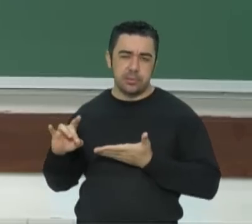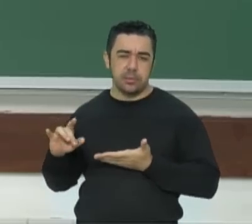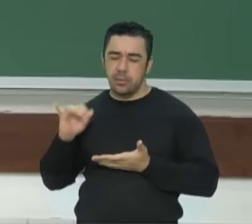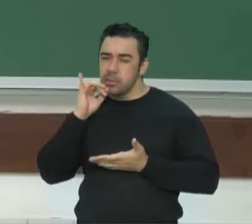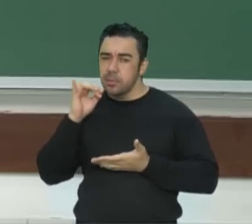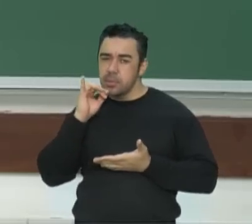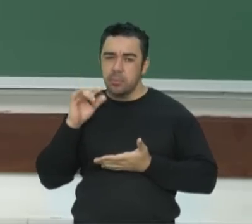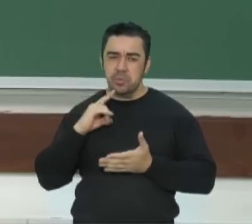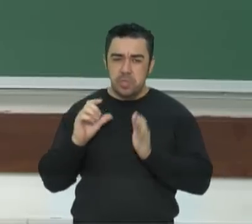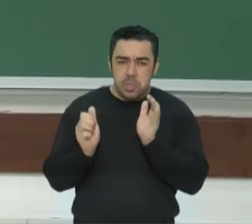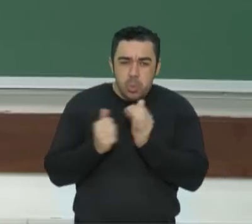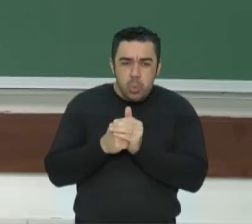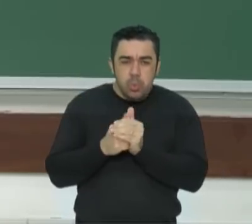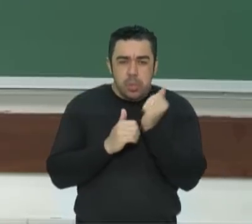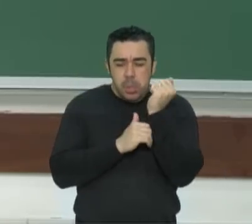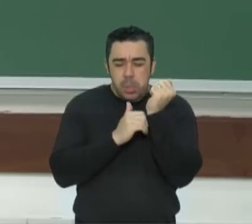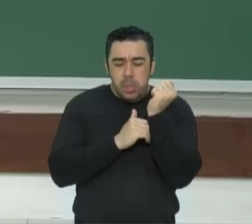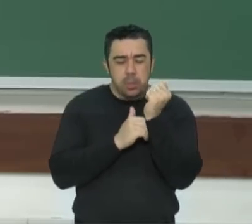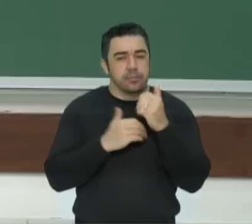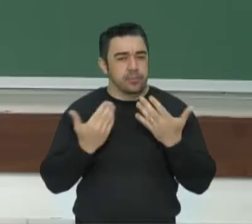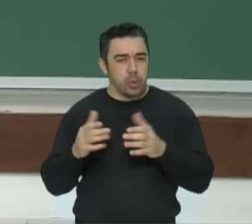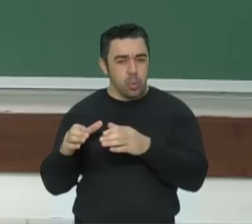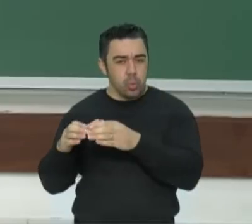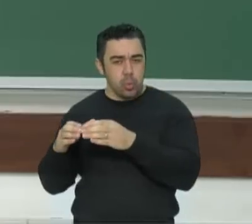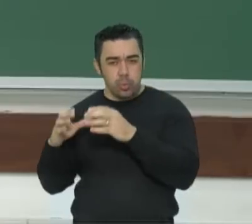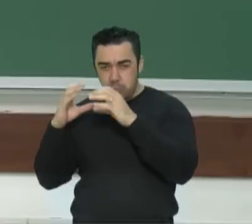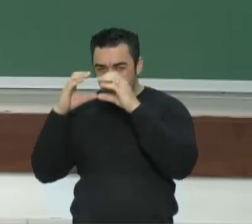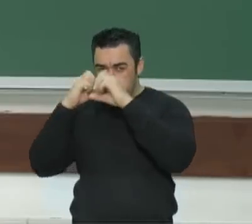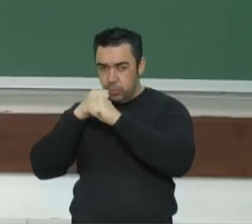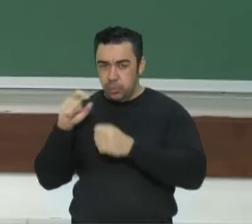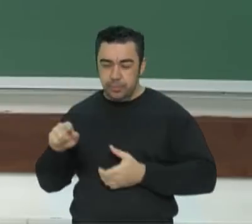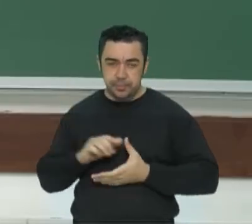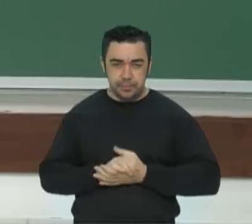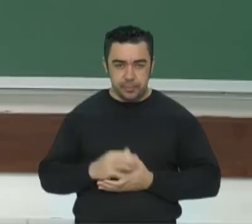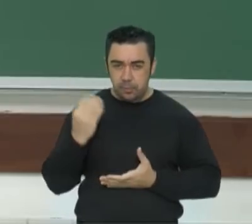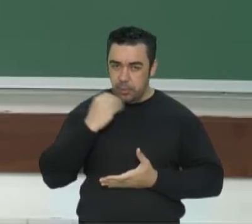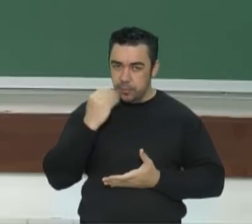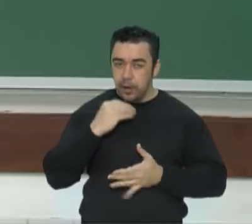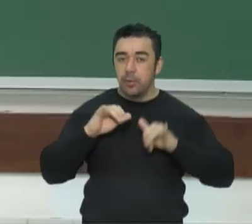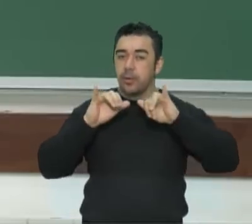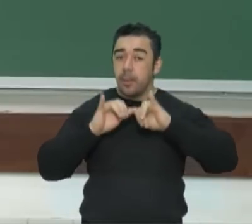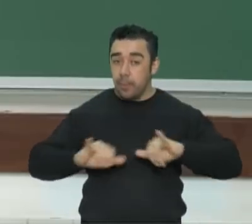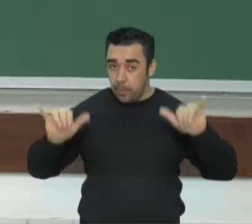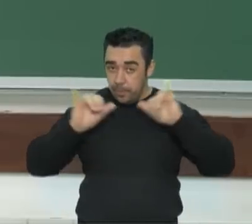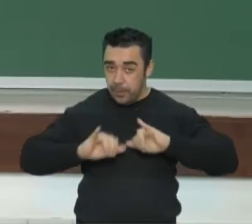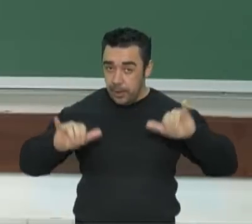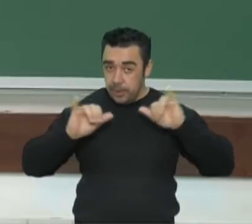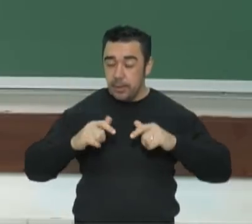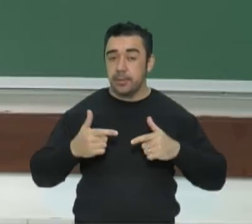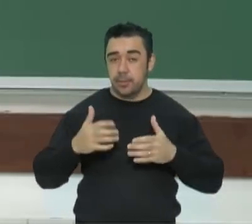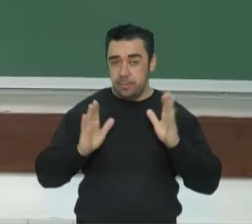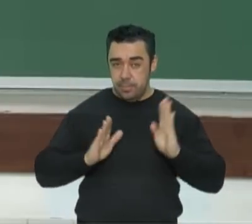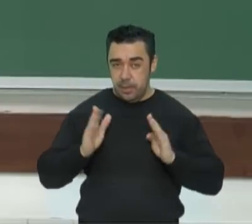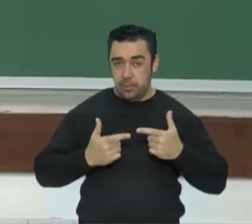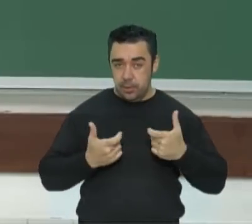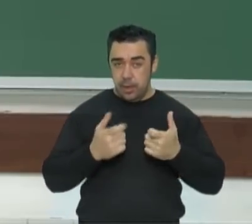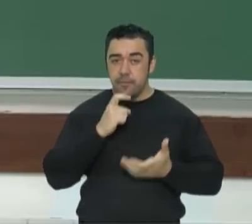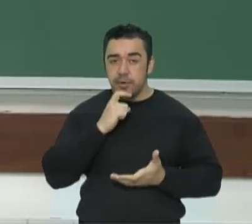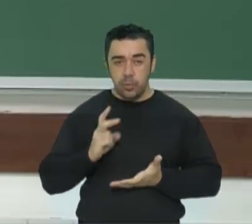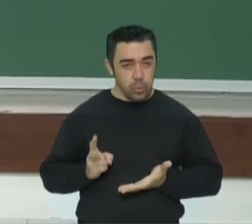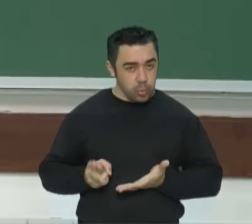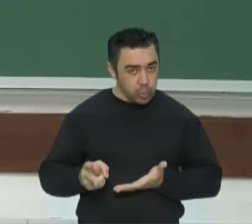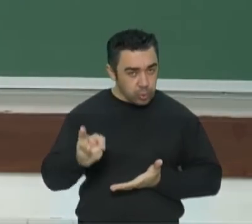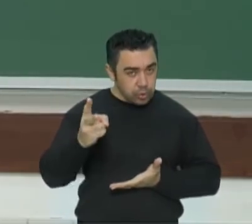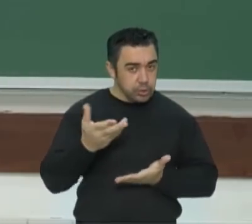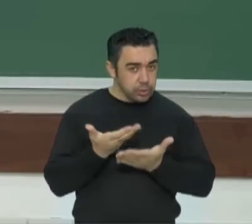estar escondendo coisas, portanto um lado mais fraco. Propaganda na Guerra Fria.